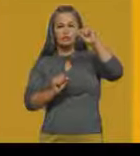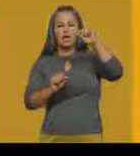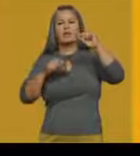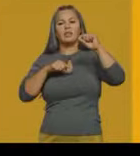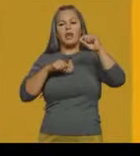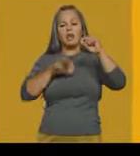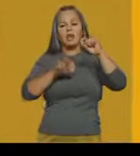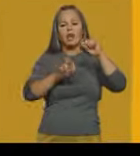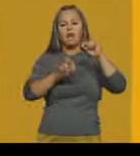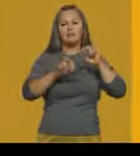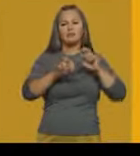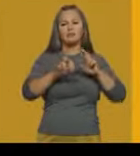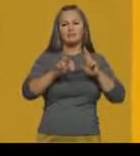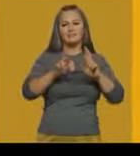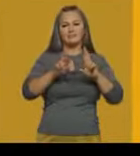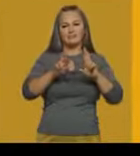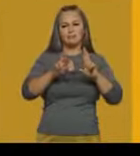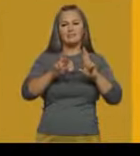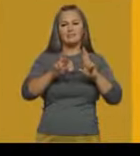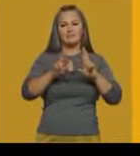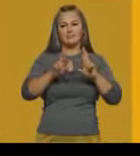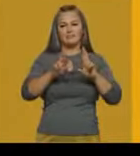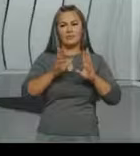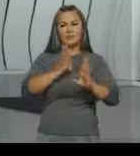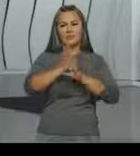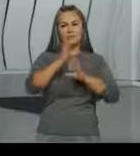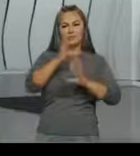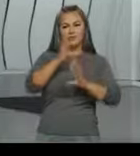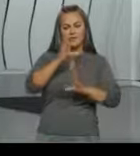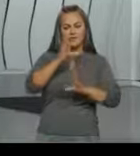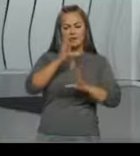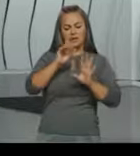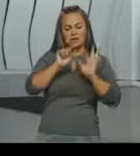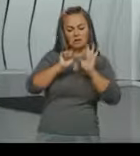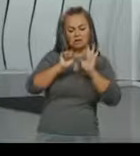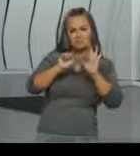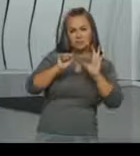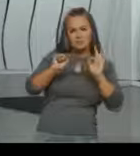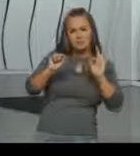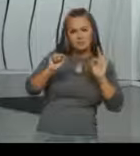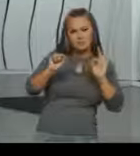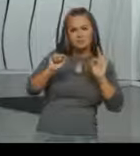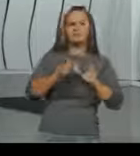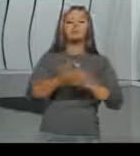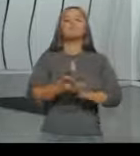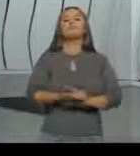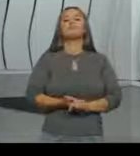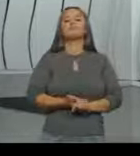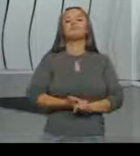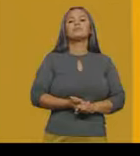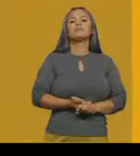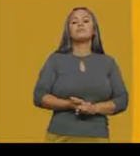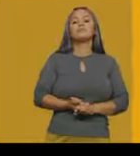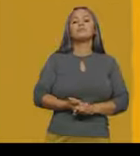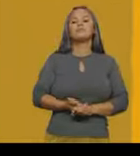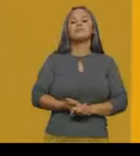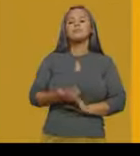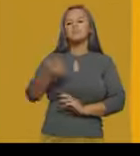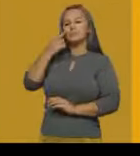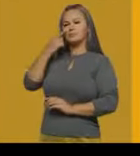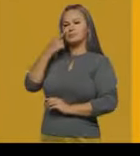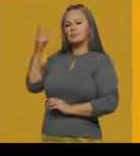eu tenho um diâmetro, tá ok? Simples, fácil, beleza? Olha